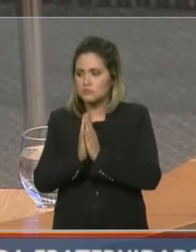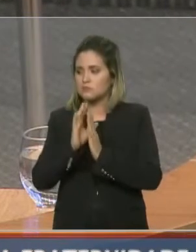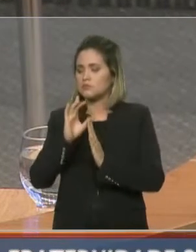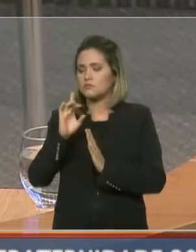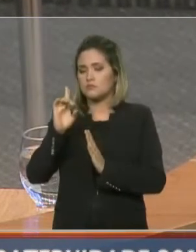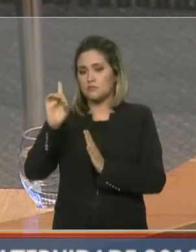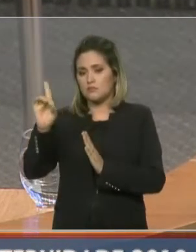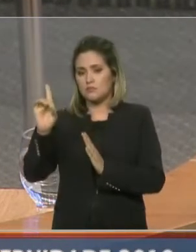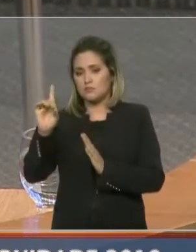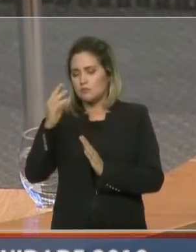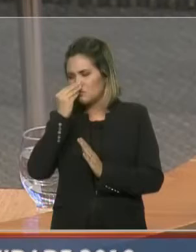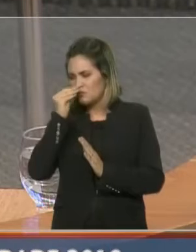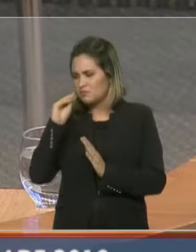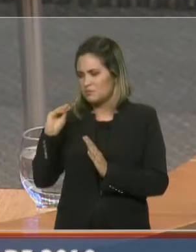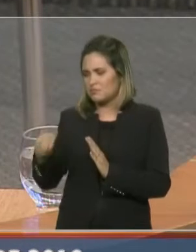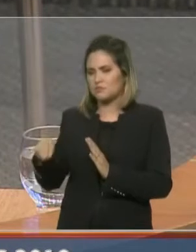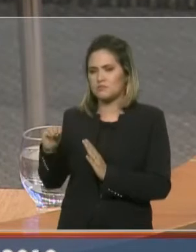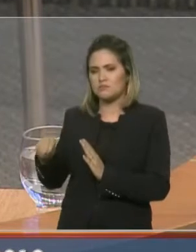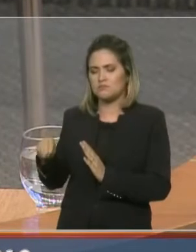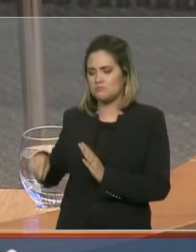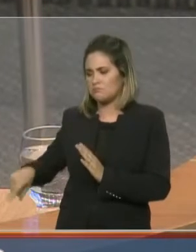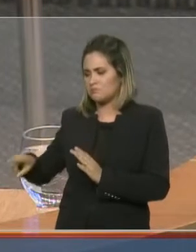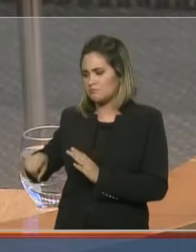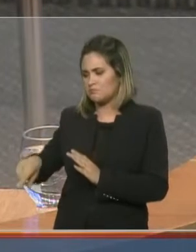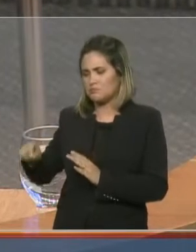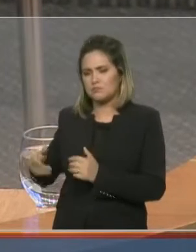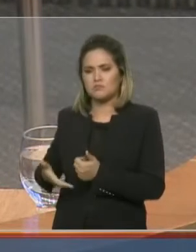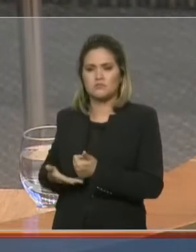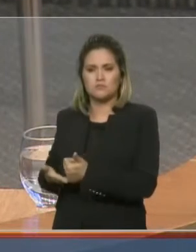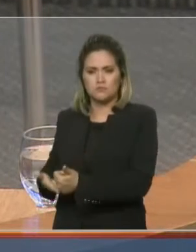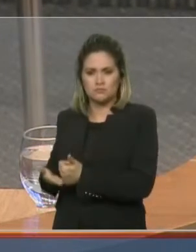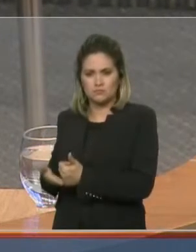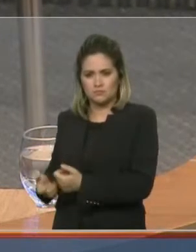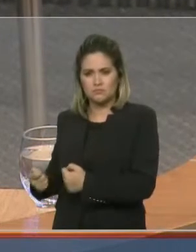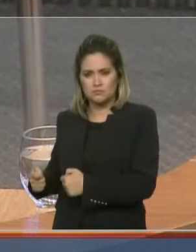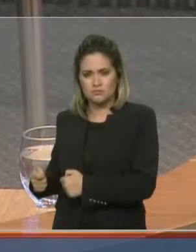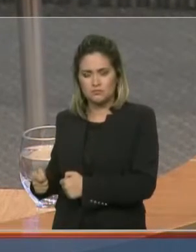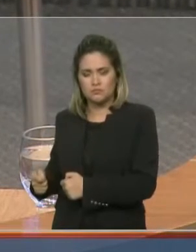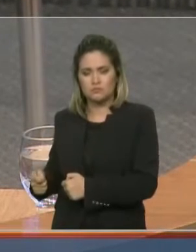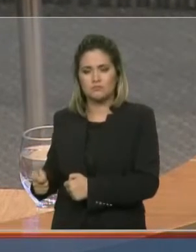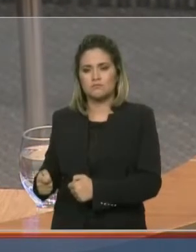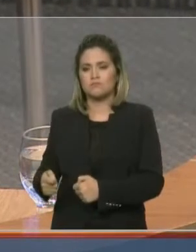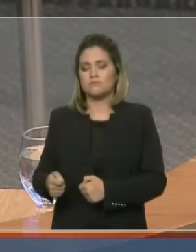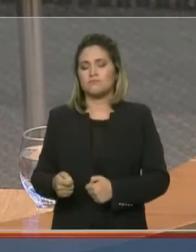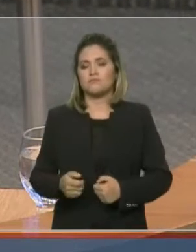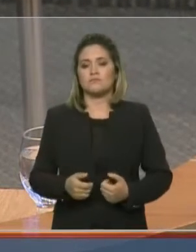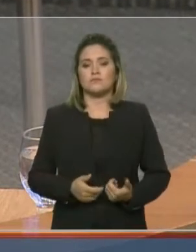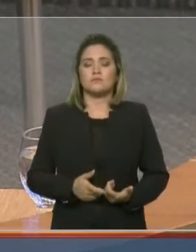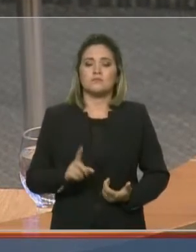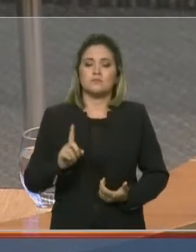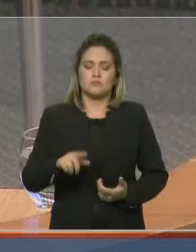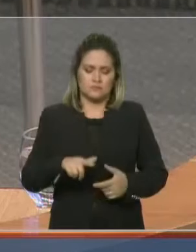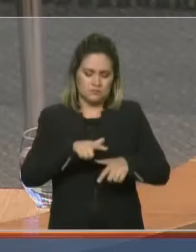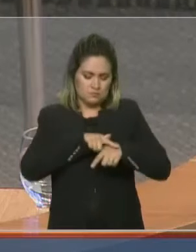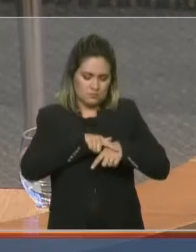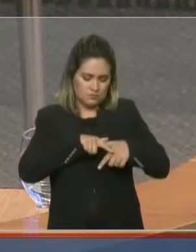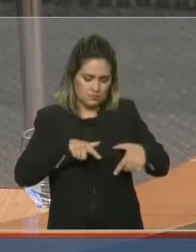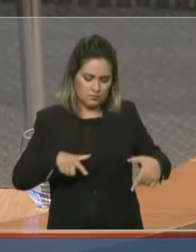sem olhar a necessidade do irmão e da irmã, seria um culto vazio. Seria um culto